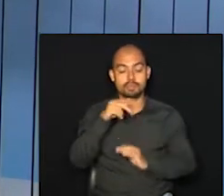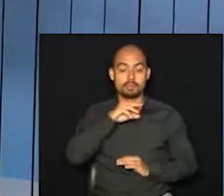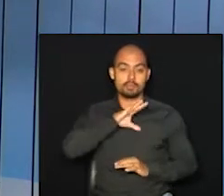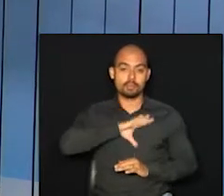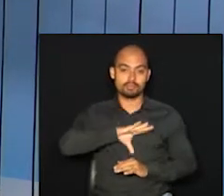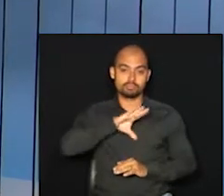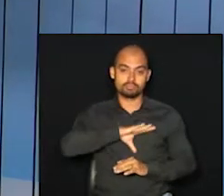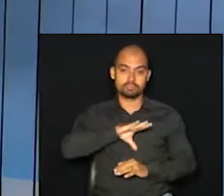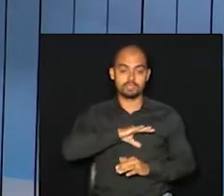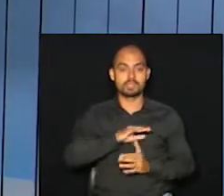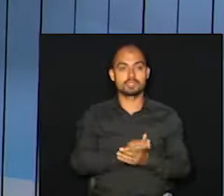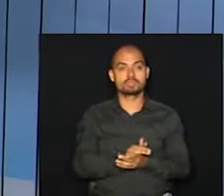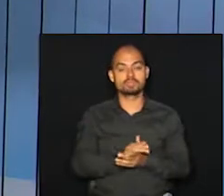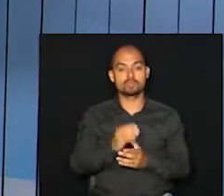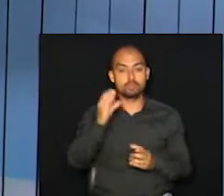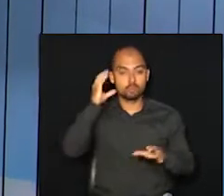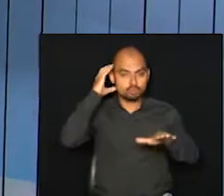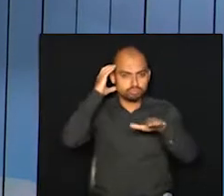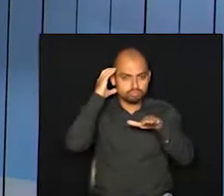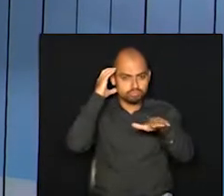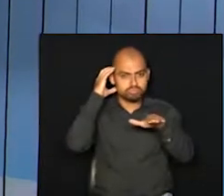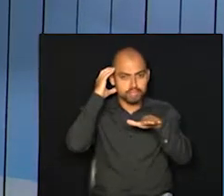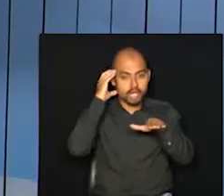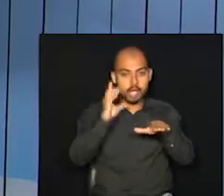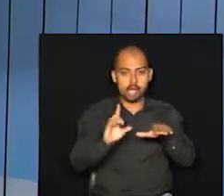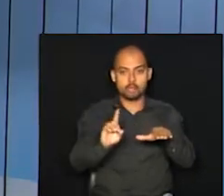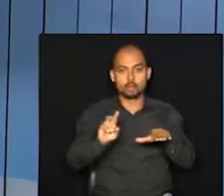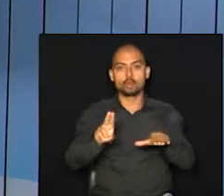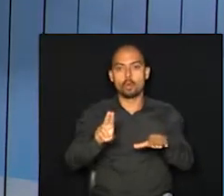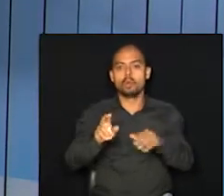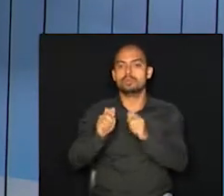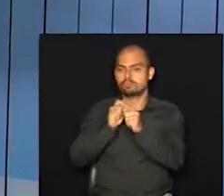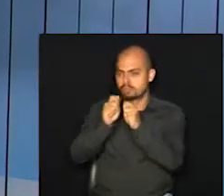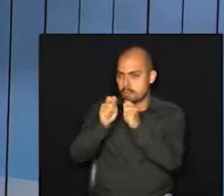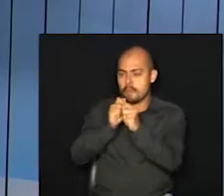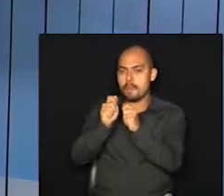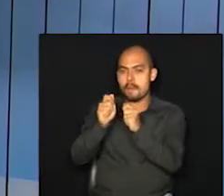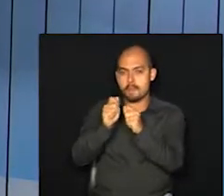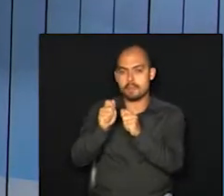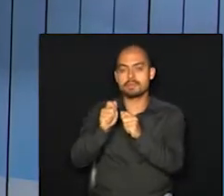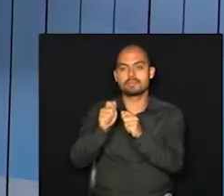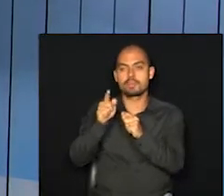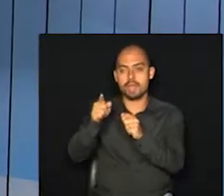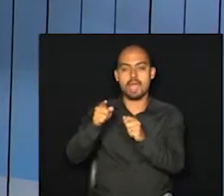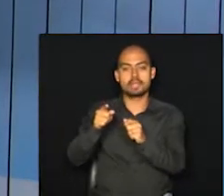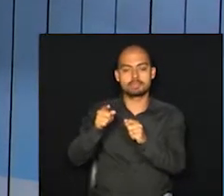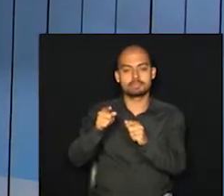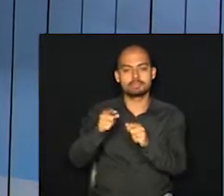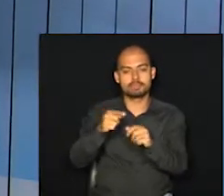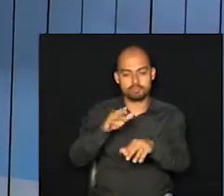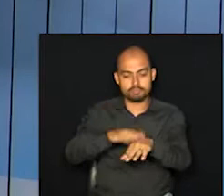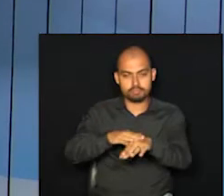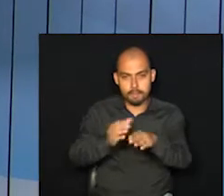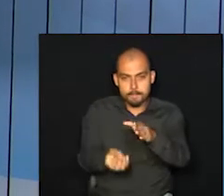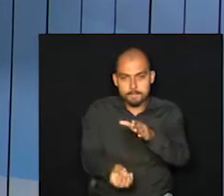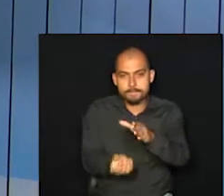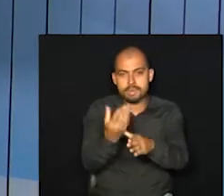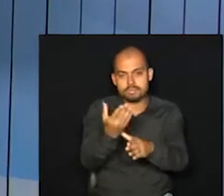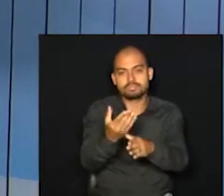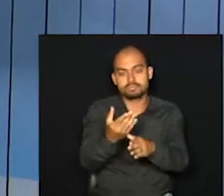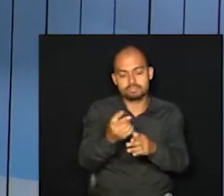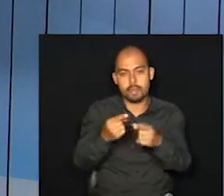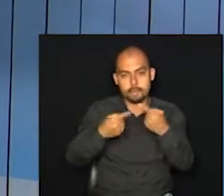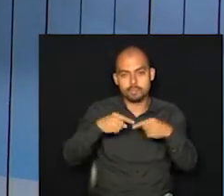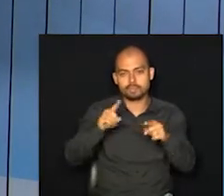Portuguesa. E o DJ Du, que o nosso Rubens Morelli entrevistou, é o produtor musical deste álbum.